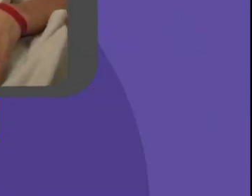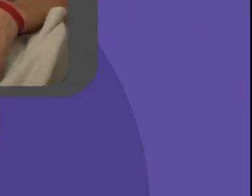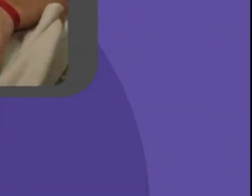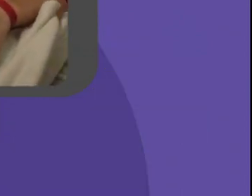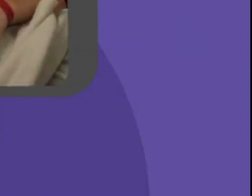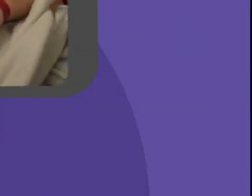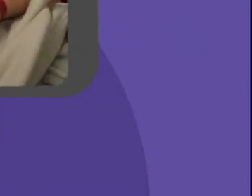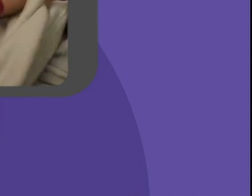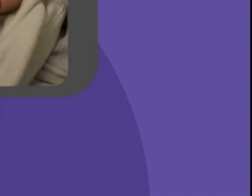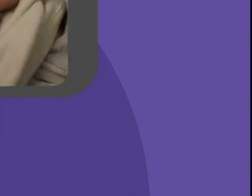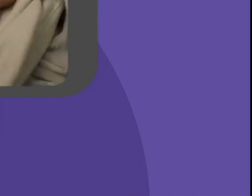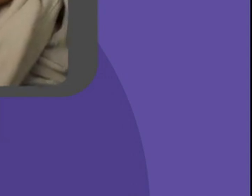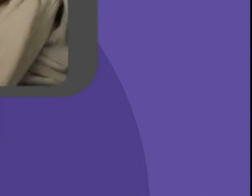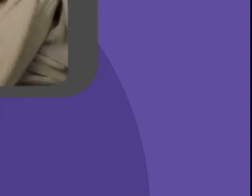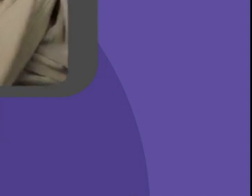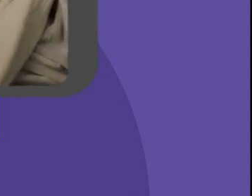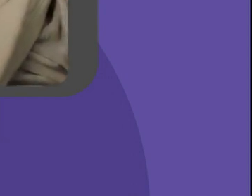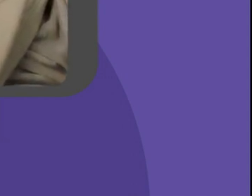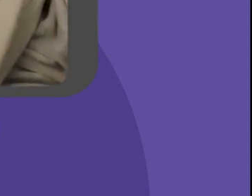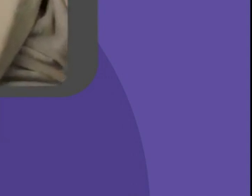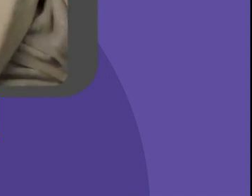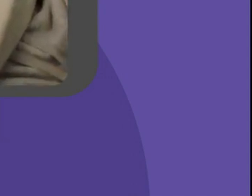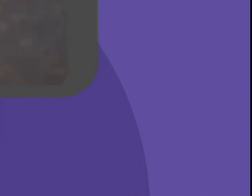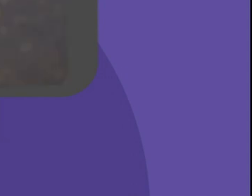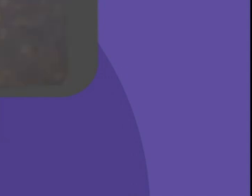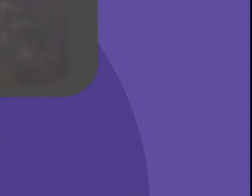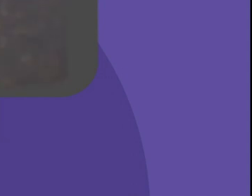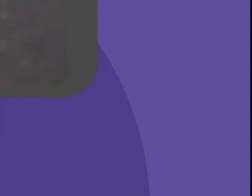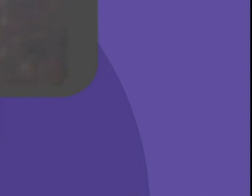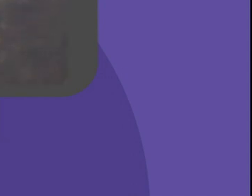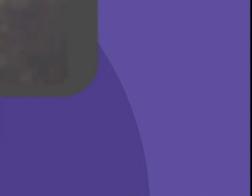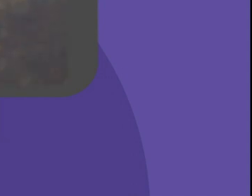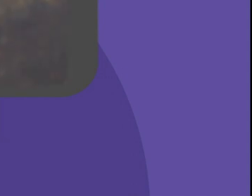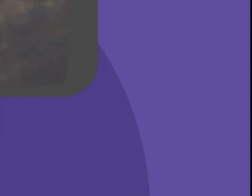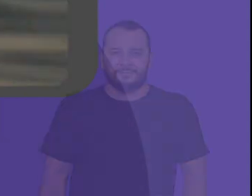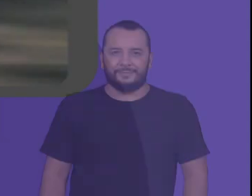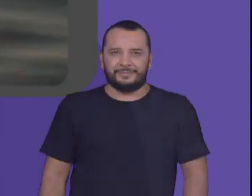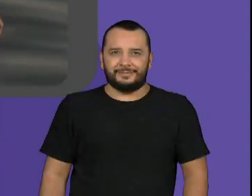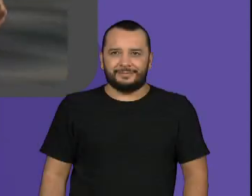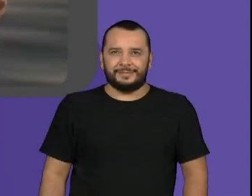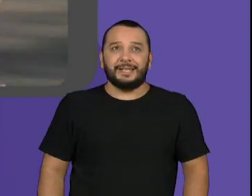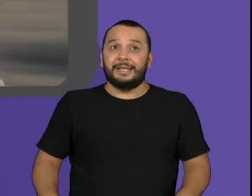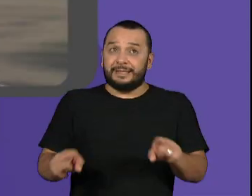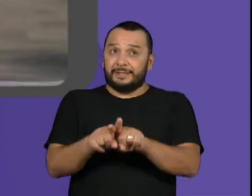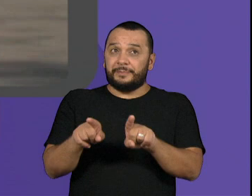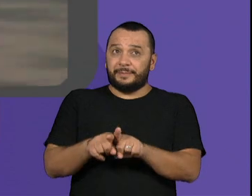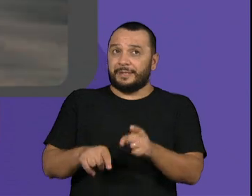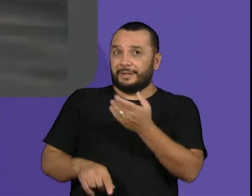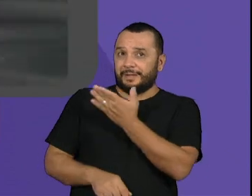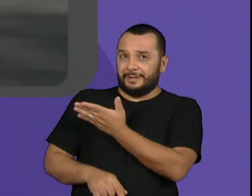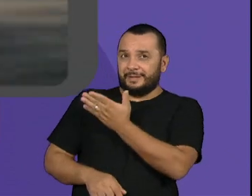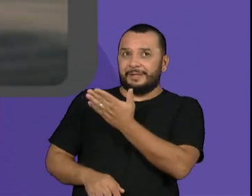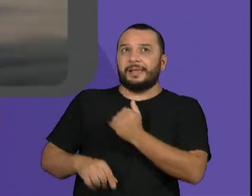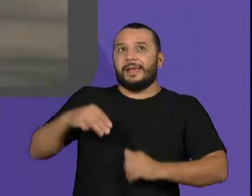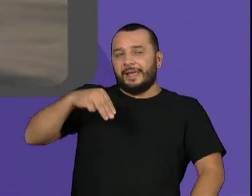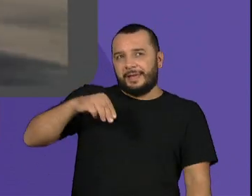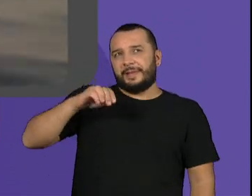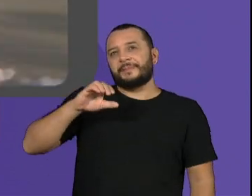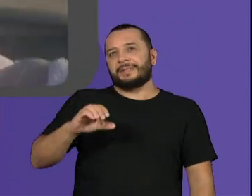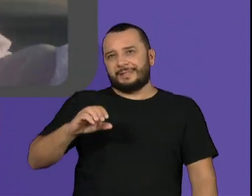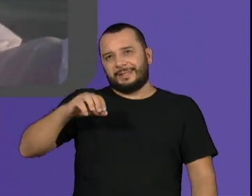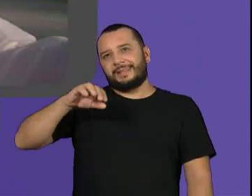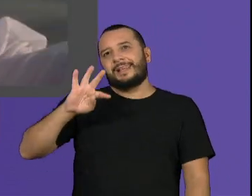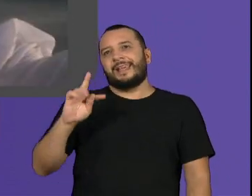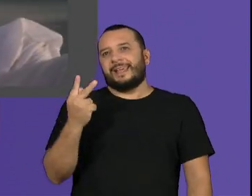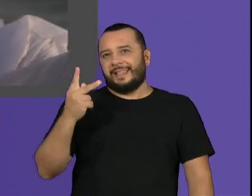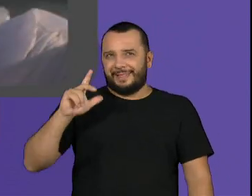J'ai compris, on se sera bien battu. Uma moça chamada MC Tá. E quando eu tocar o chão, vou levar